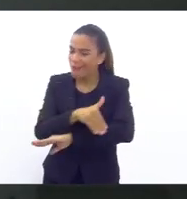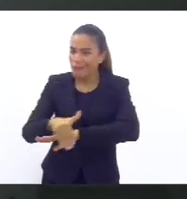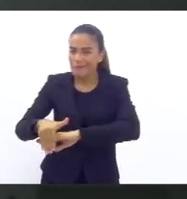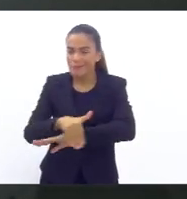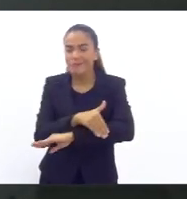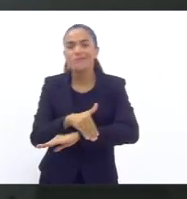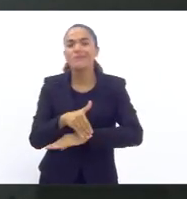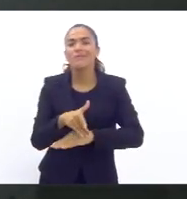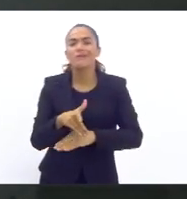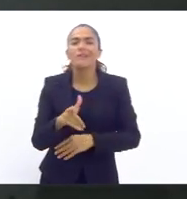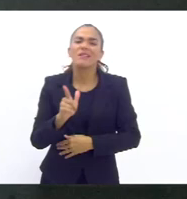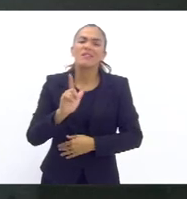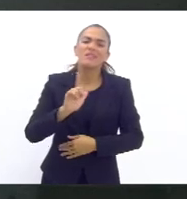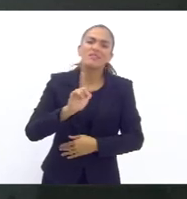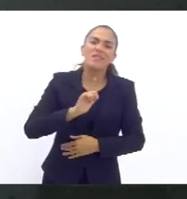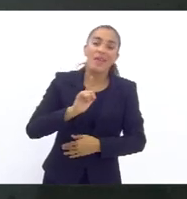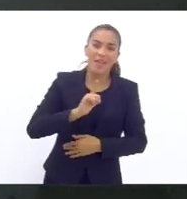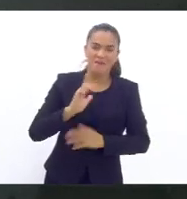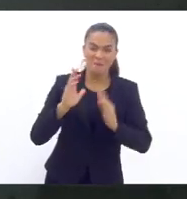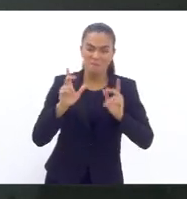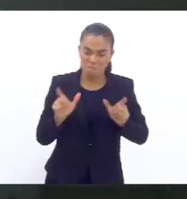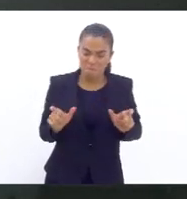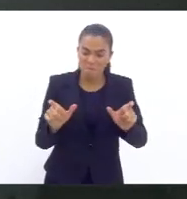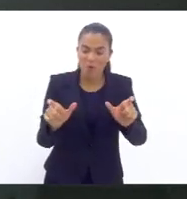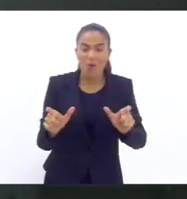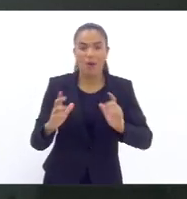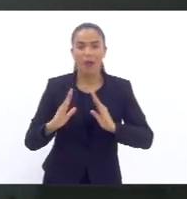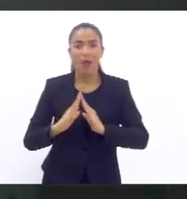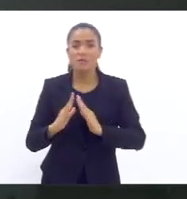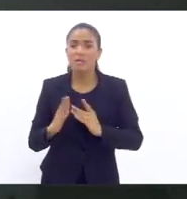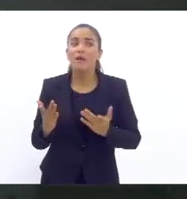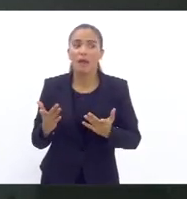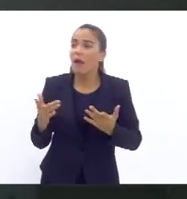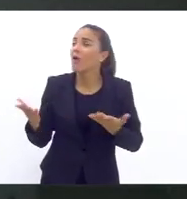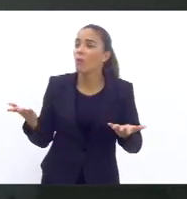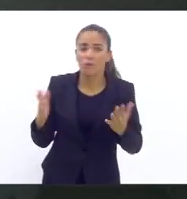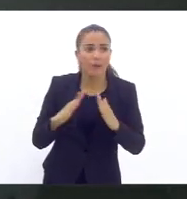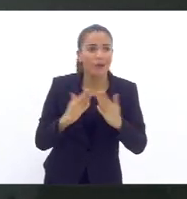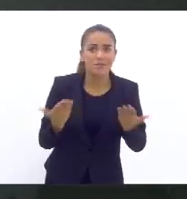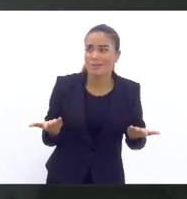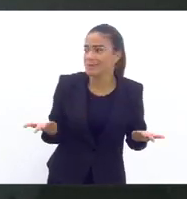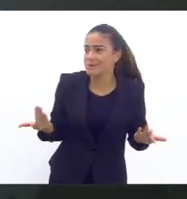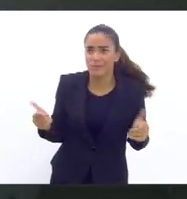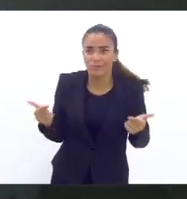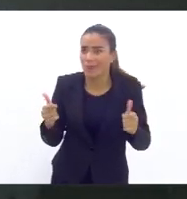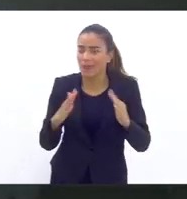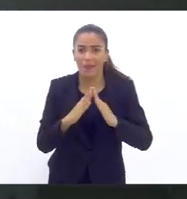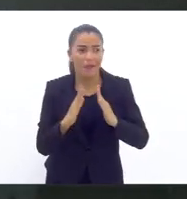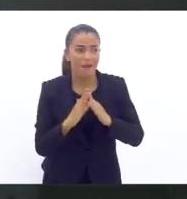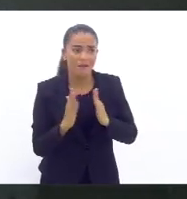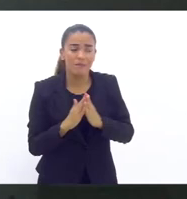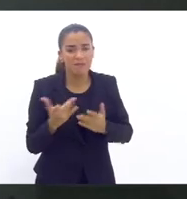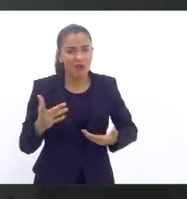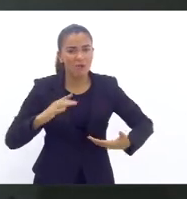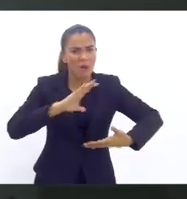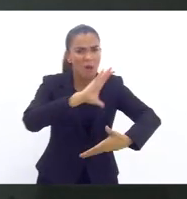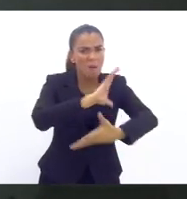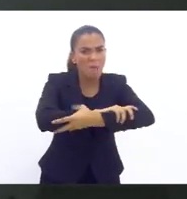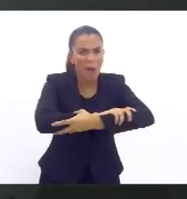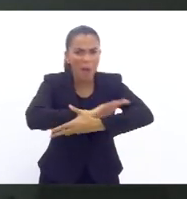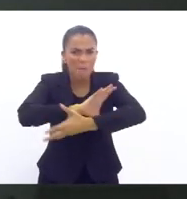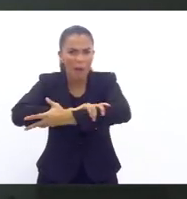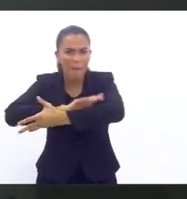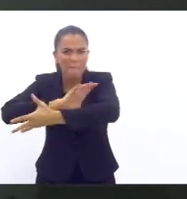teve o fica em casa a galera não tinha casa para ficar então né quando a gente falou assim ó todo mundo segura a mão de todo mundo